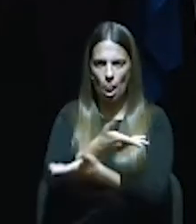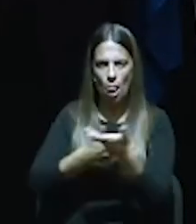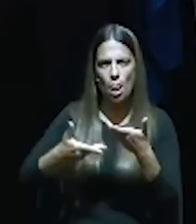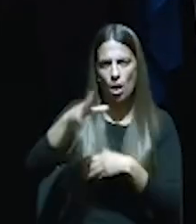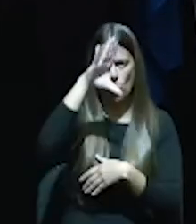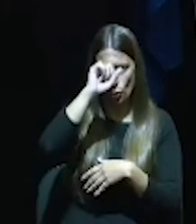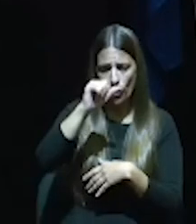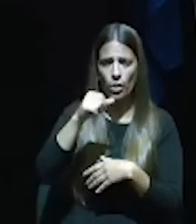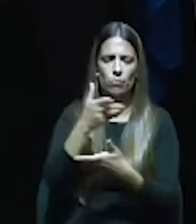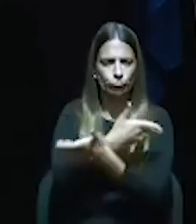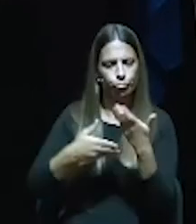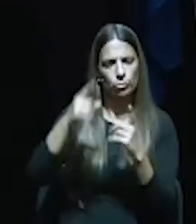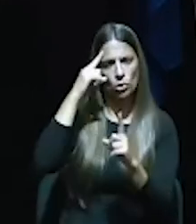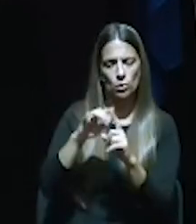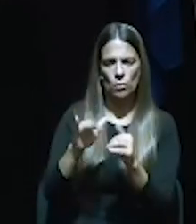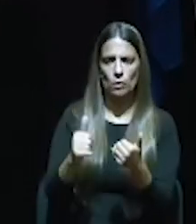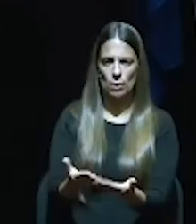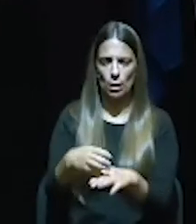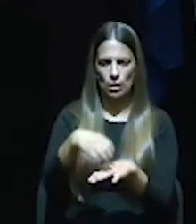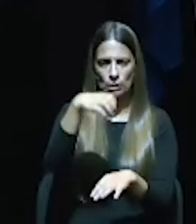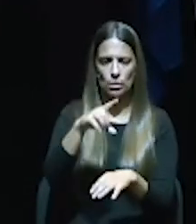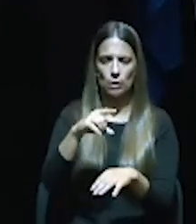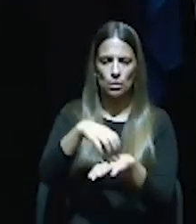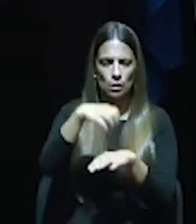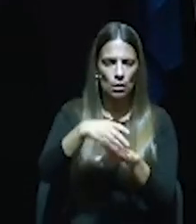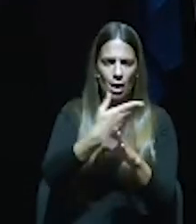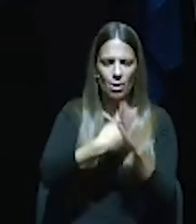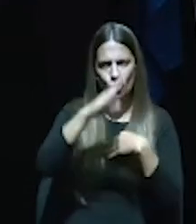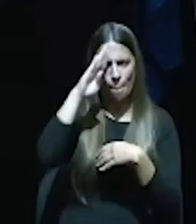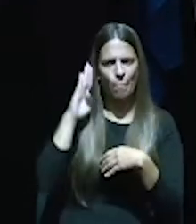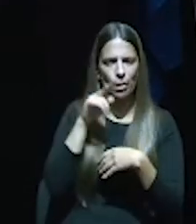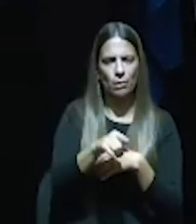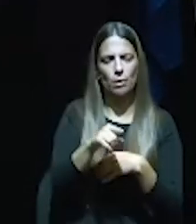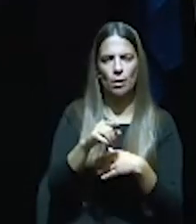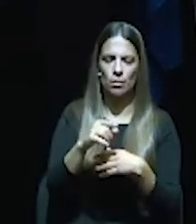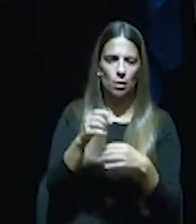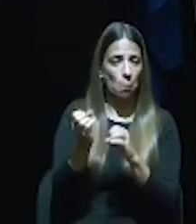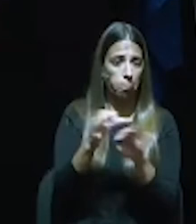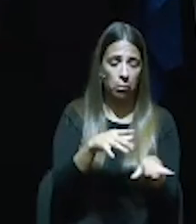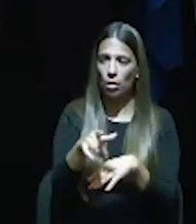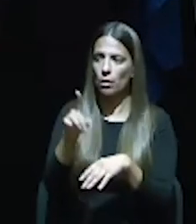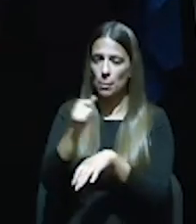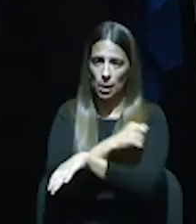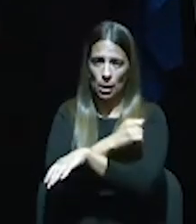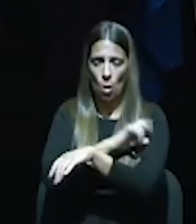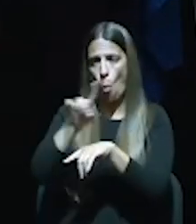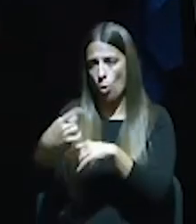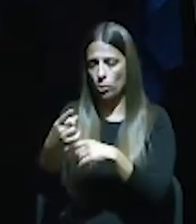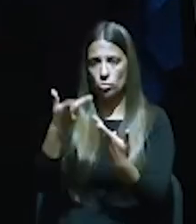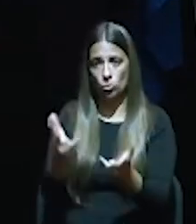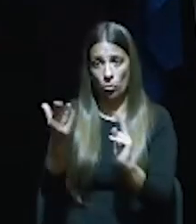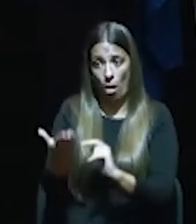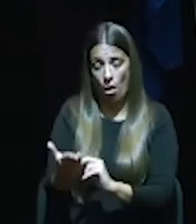Governo e com o Estado Central para a cedência de quartéis e outros edifícios desocupados para a desmobilização rápida para residências universitárias.